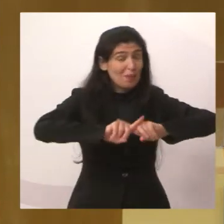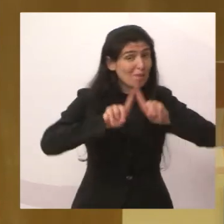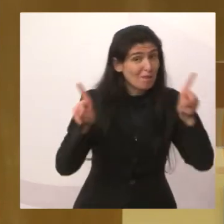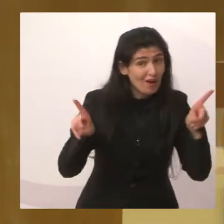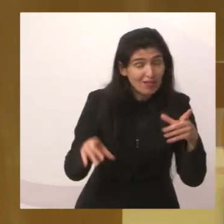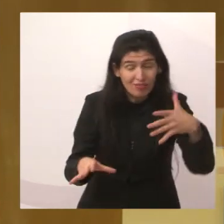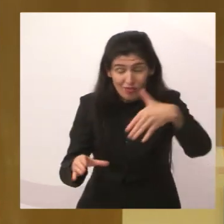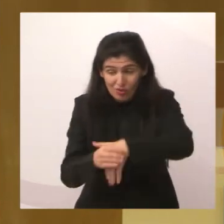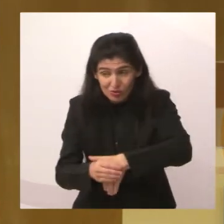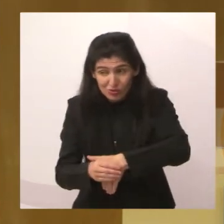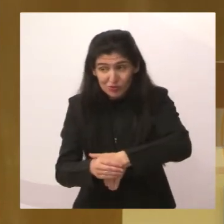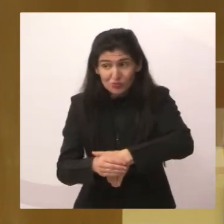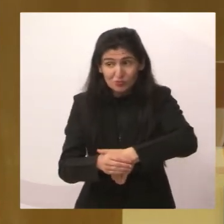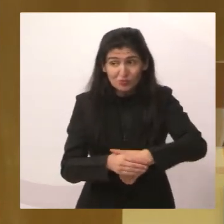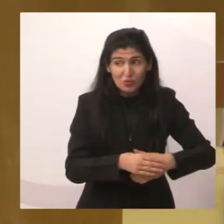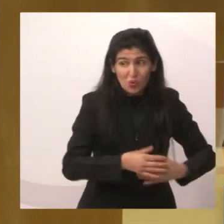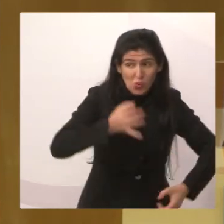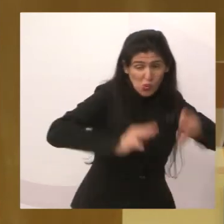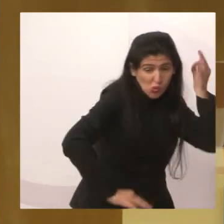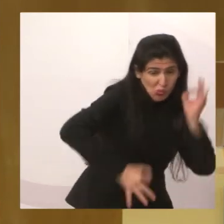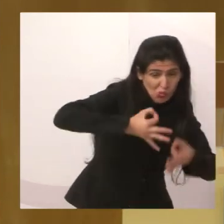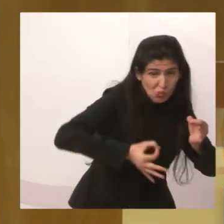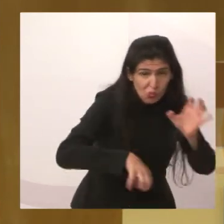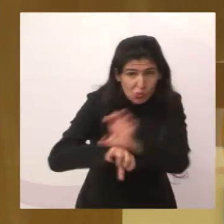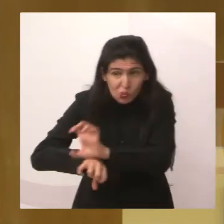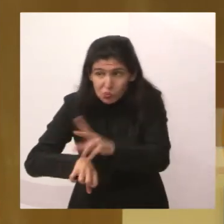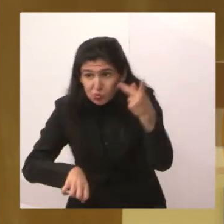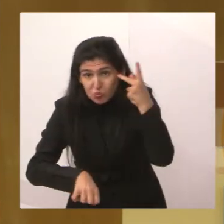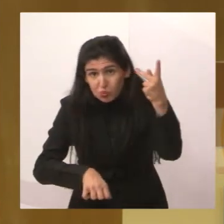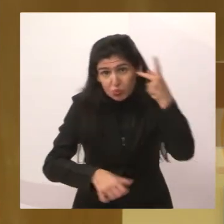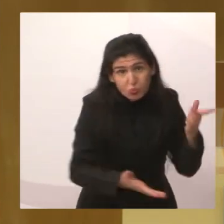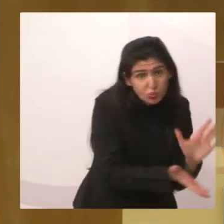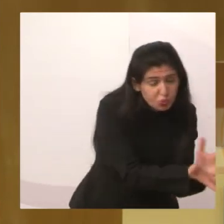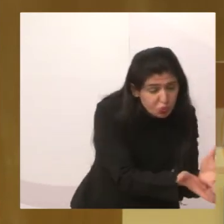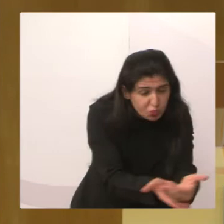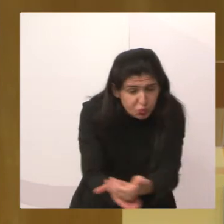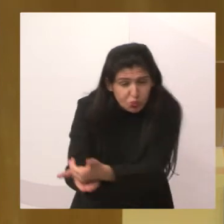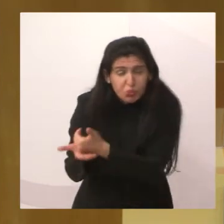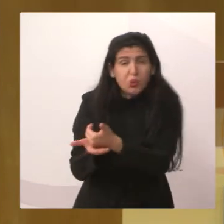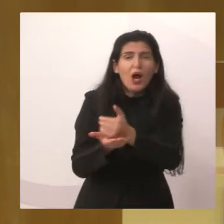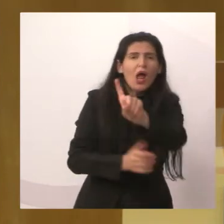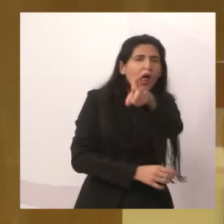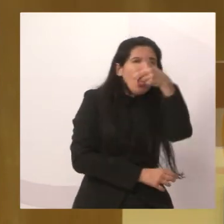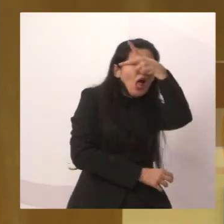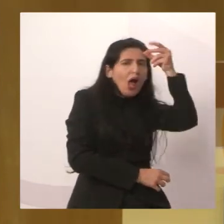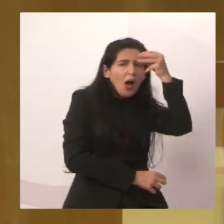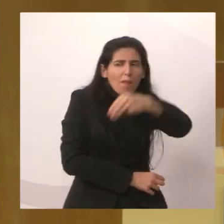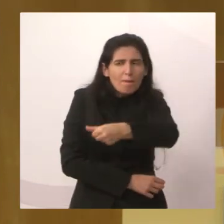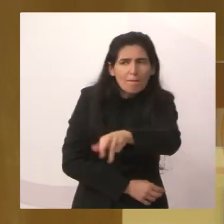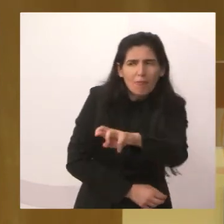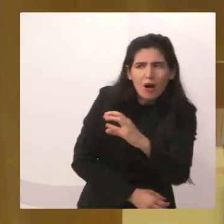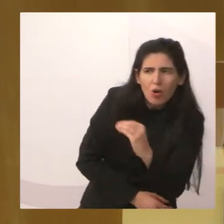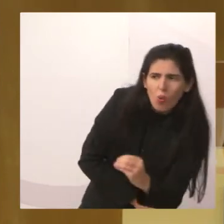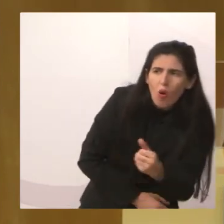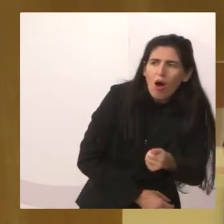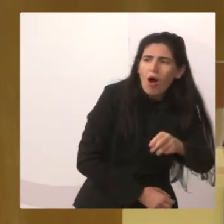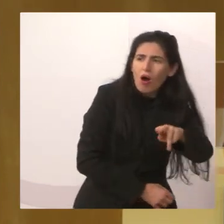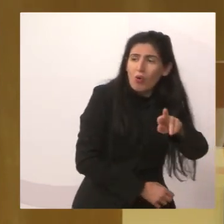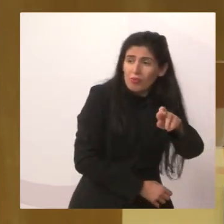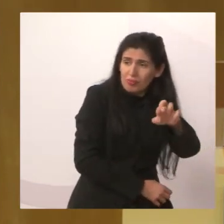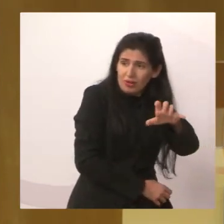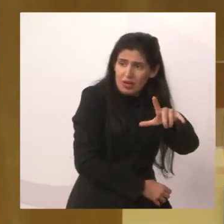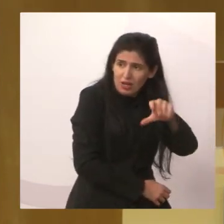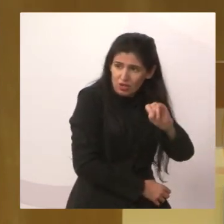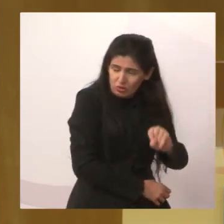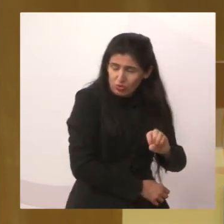no apontamento do tribunal em todos os parecer que veio aqui em relação à questão do ex-prefeito Marco Aurélio, mas a gente tem que ser convicto, né? Eu acho